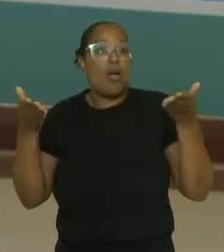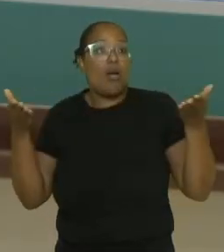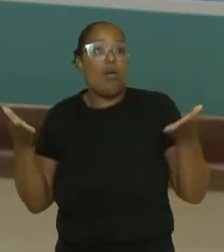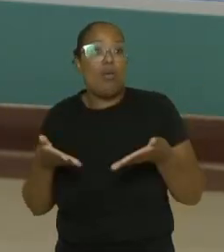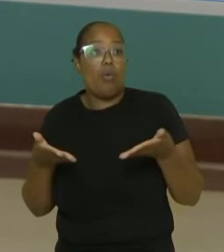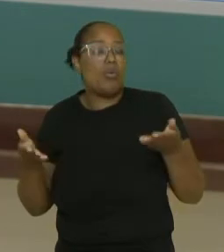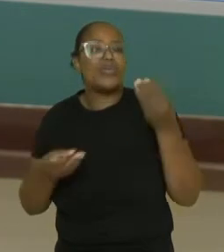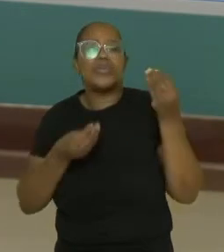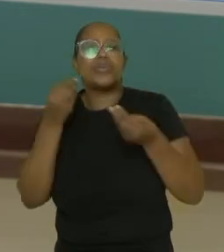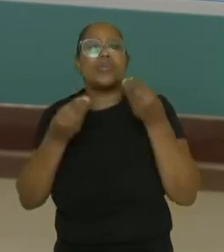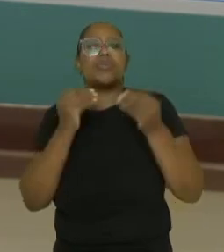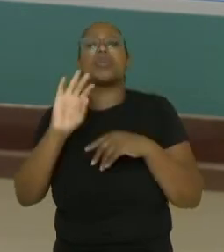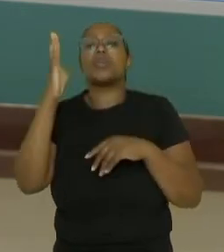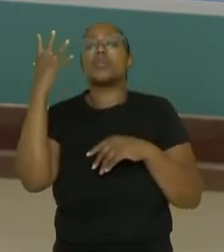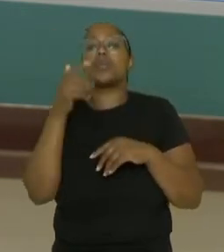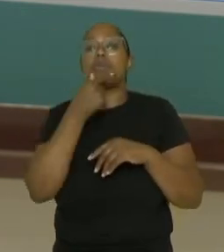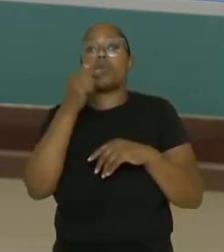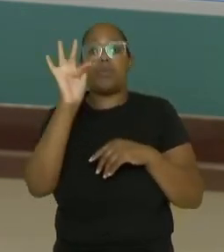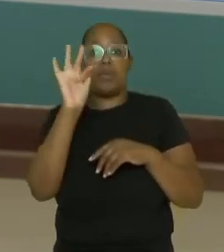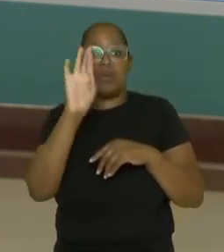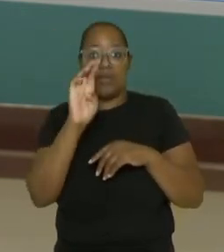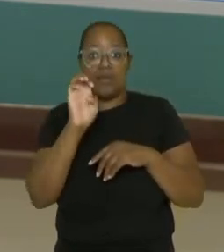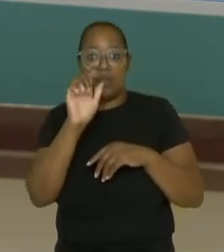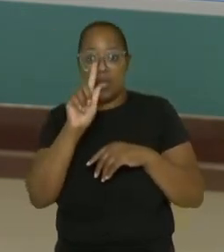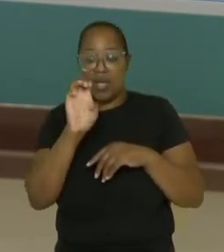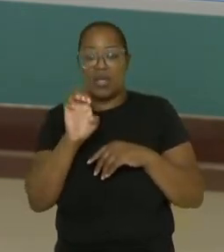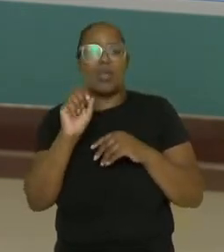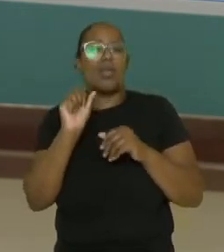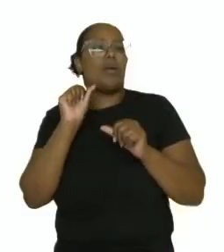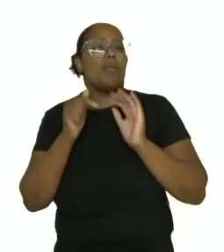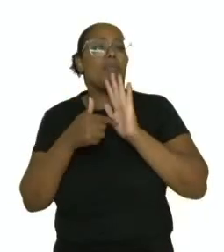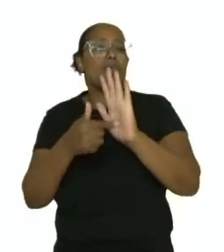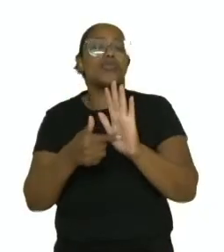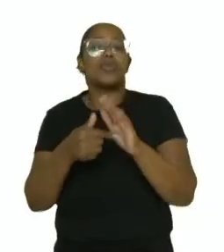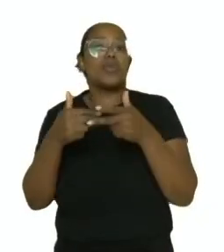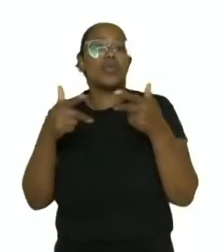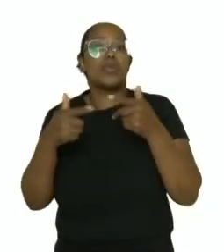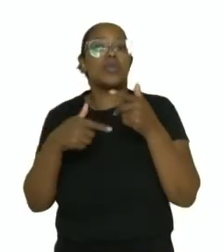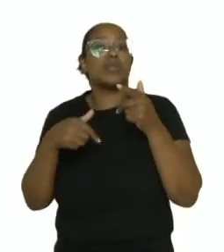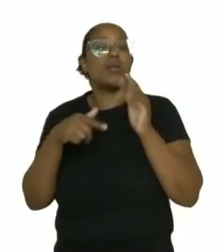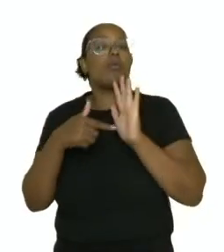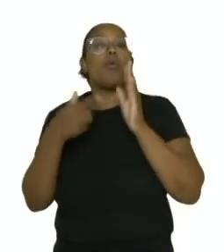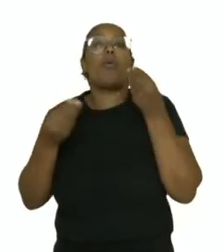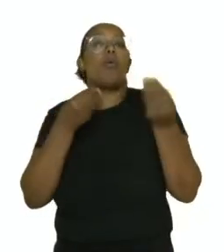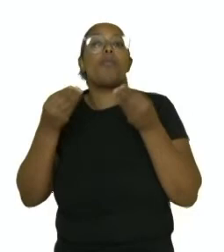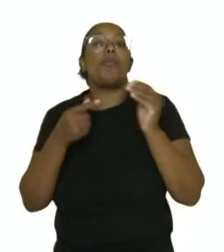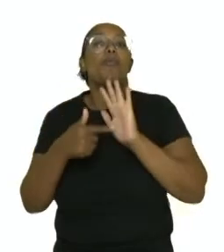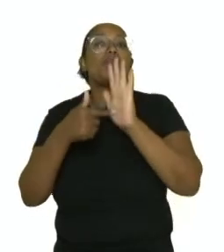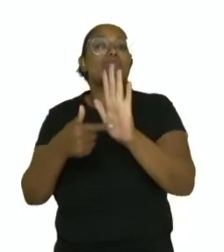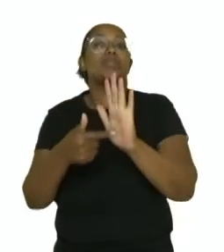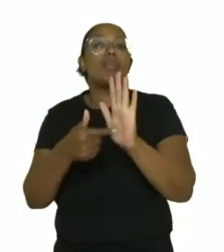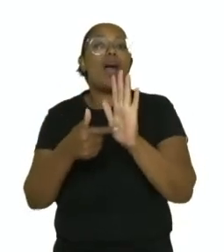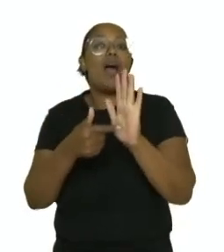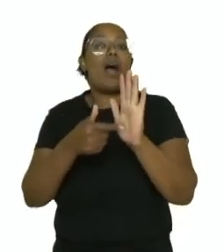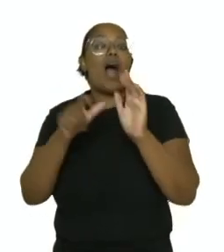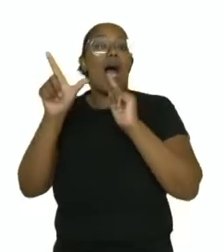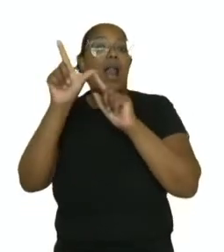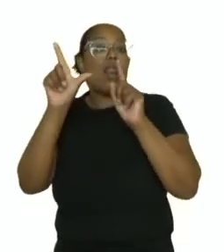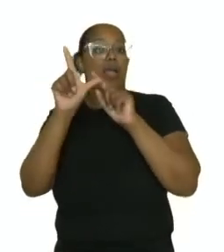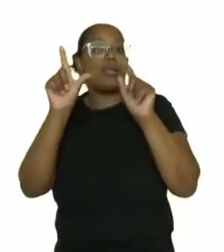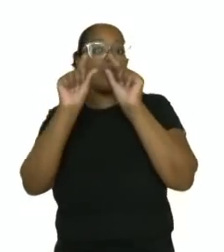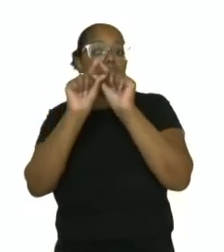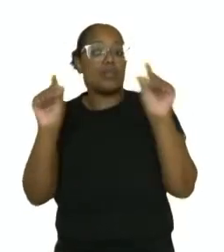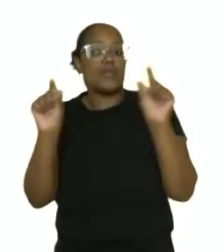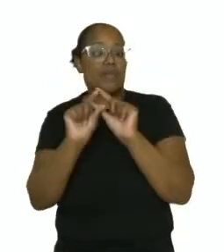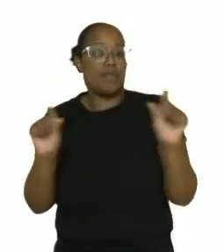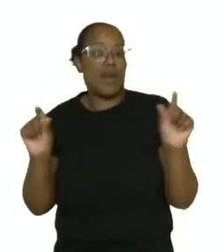né, gente, o Frege criou um sistema de representação simbólica para representar formalmente a estrutura dos enunciados